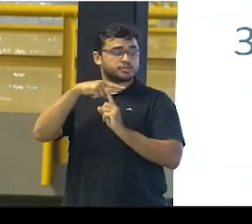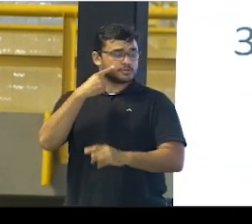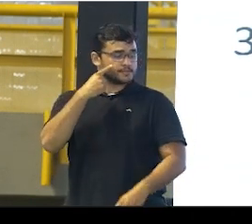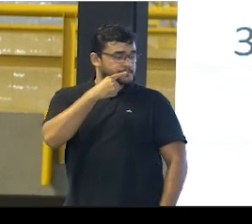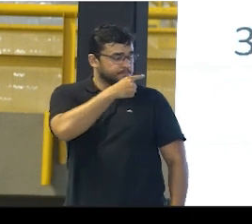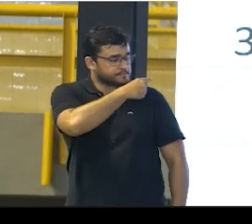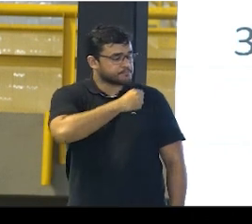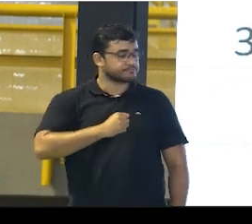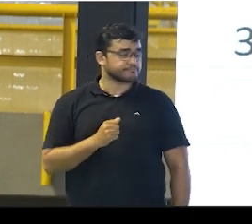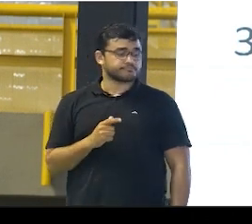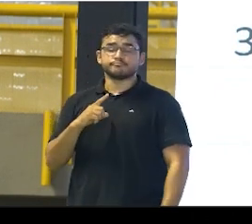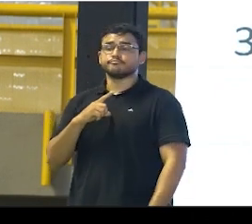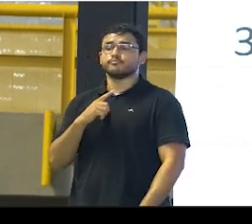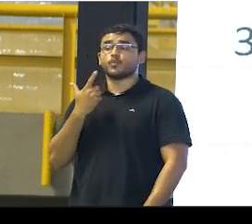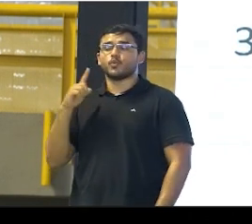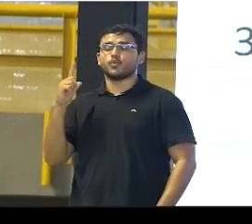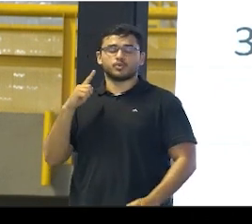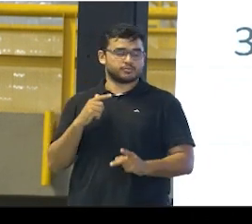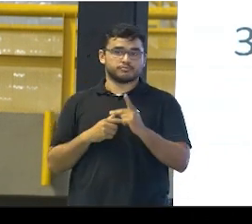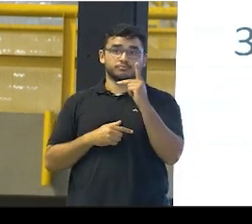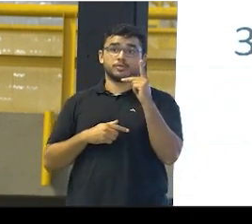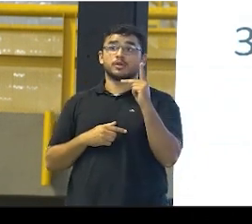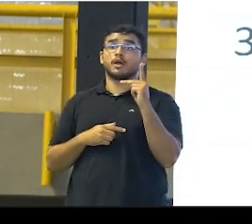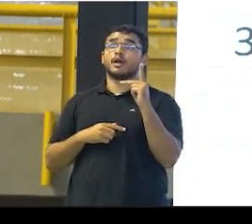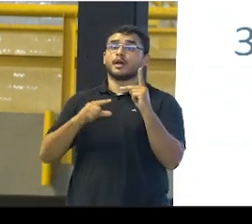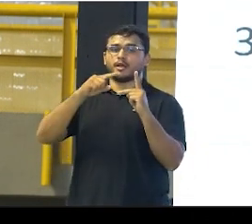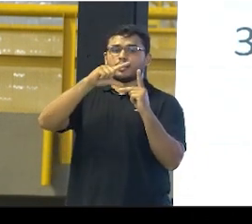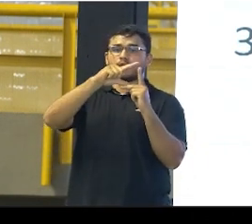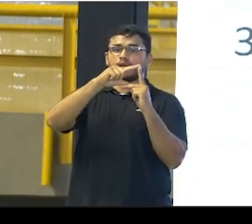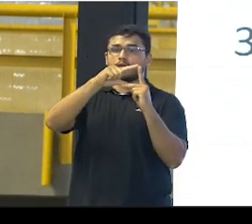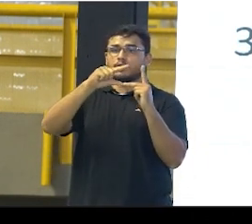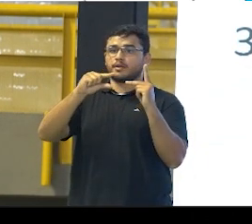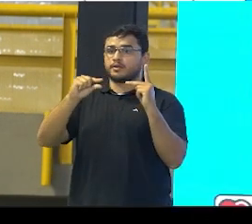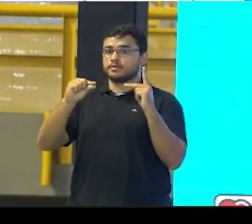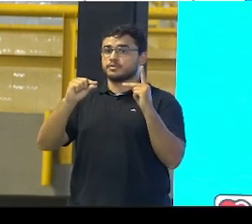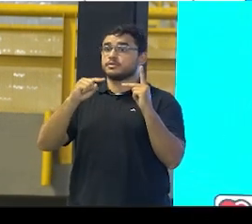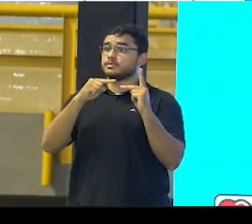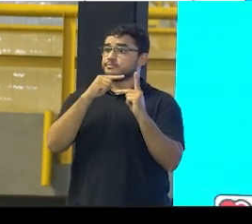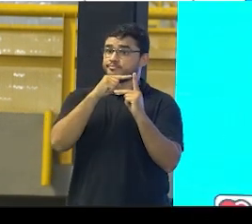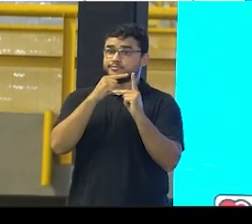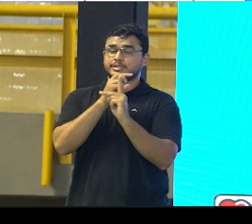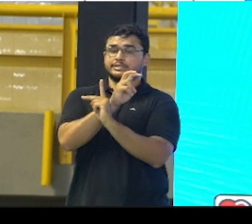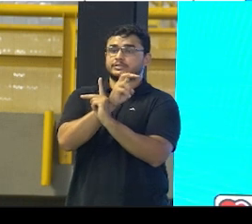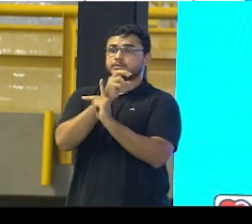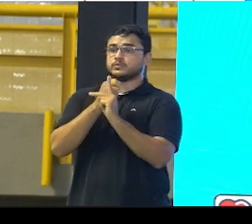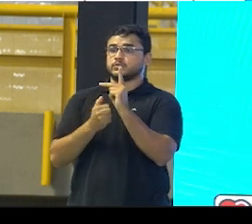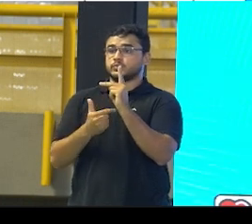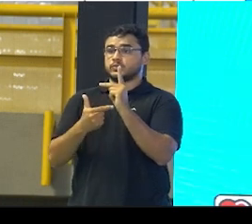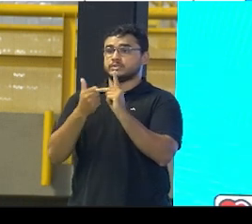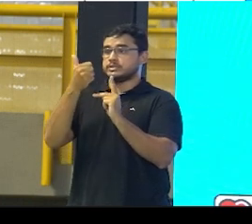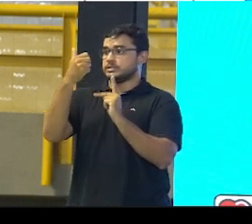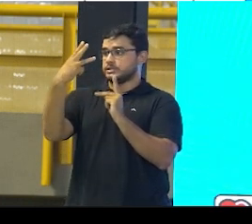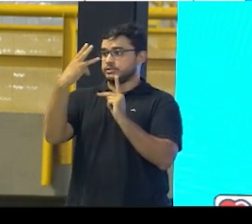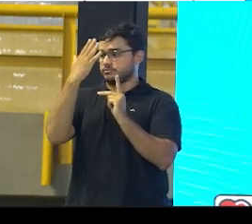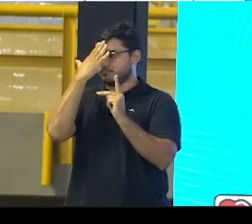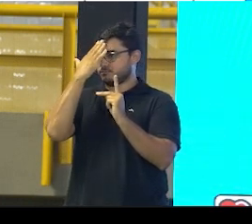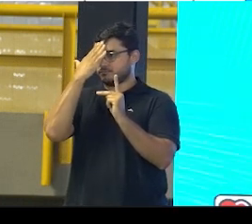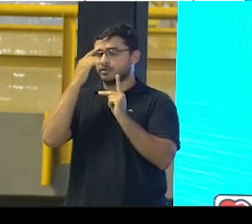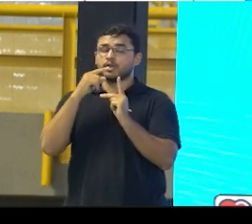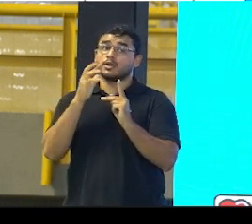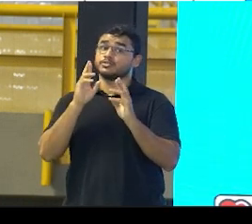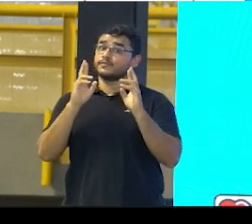quando vocês vão ver como a gente vai aplicar isso em questões. Outro triângulozinho que gosta de cair em prova, sem ser o